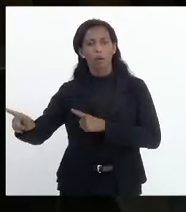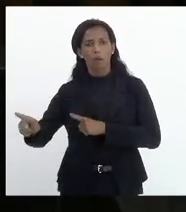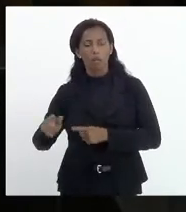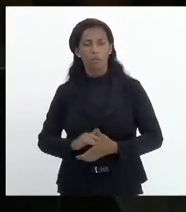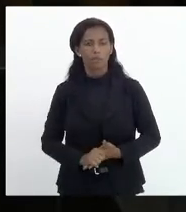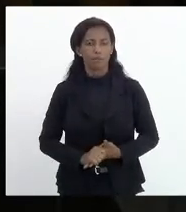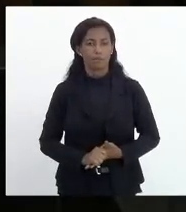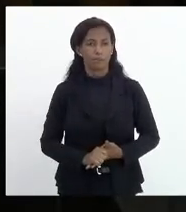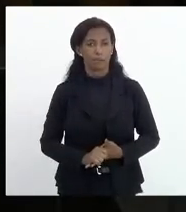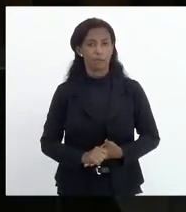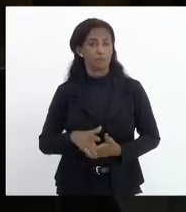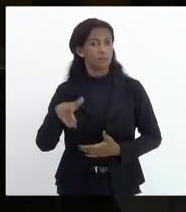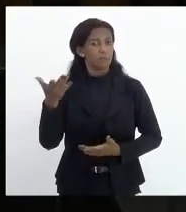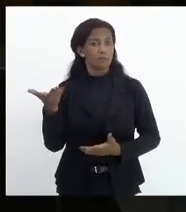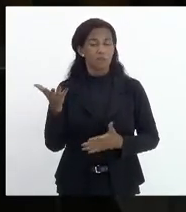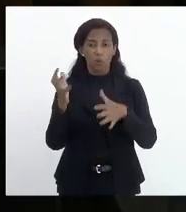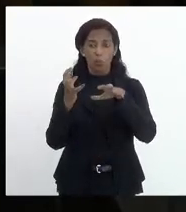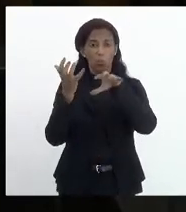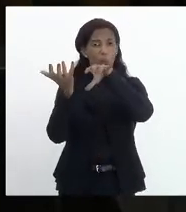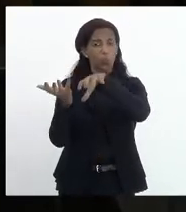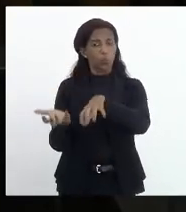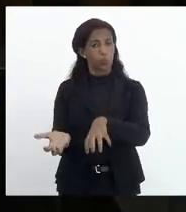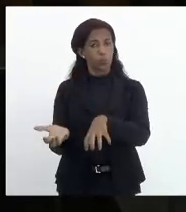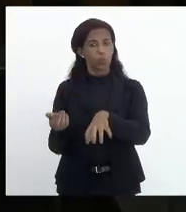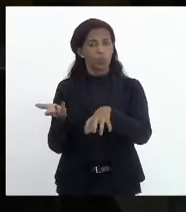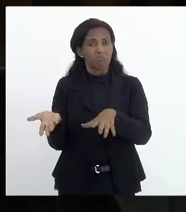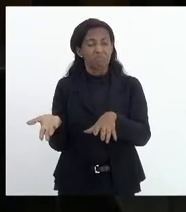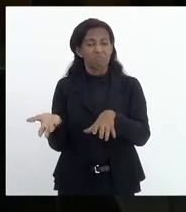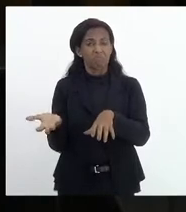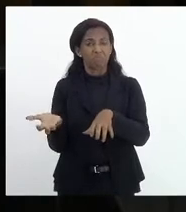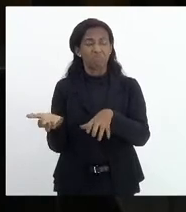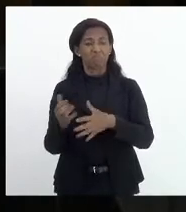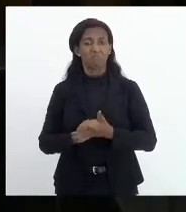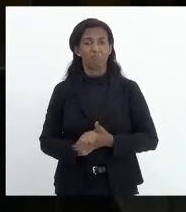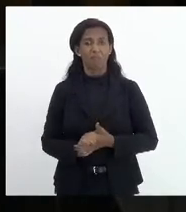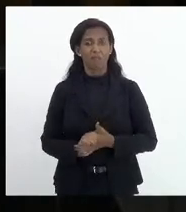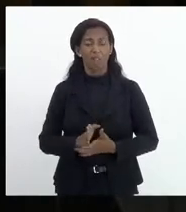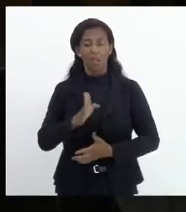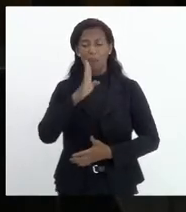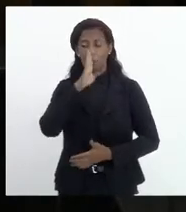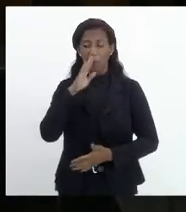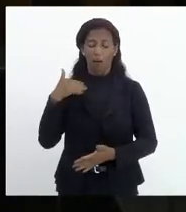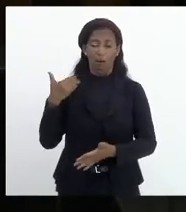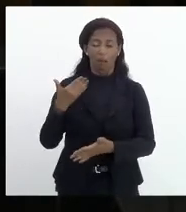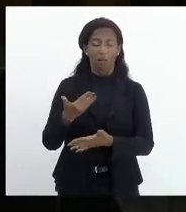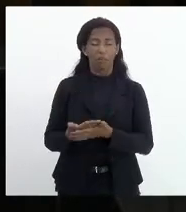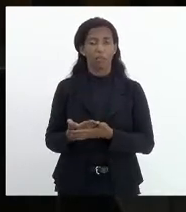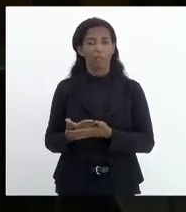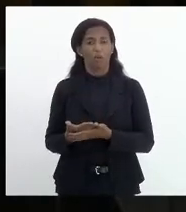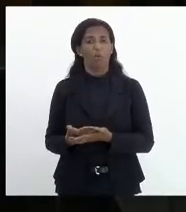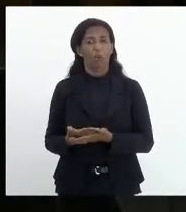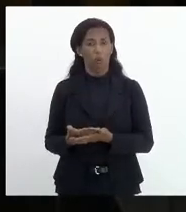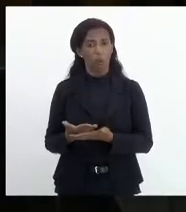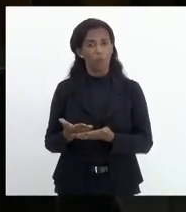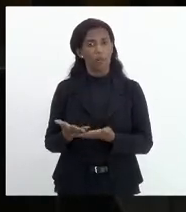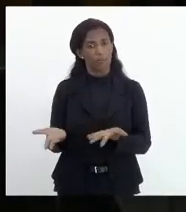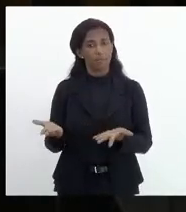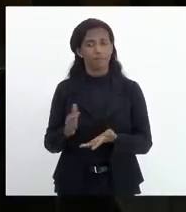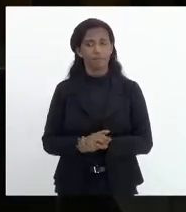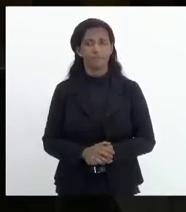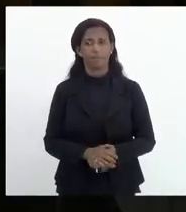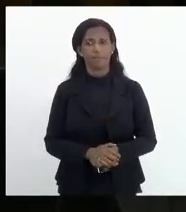Oi e um Congresso Nacional se quebrou até agora com as exceções de